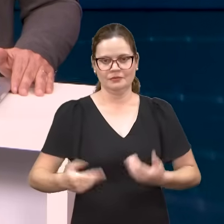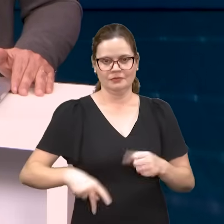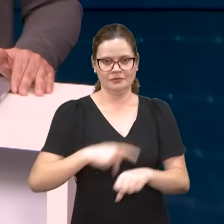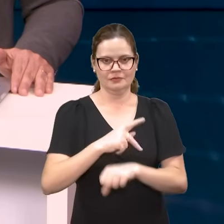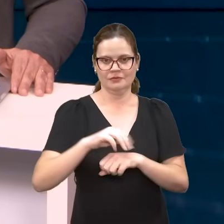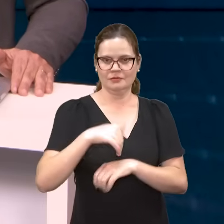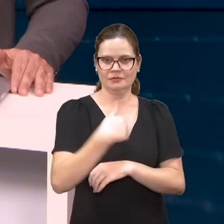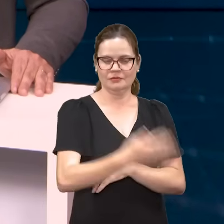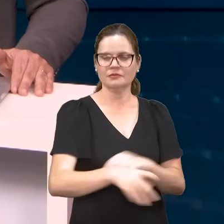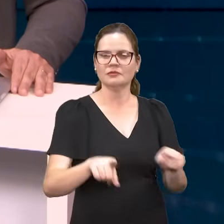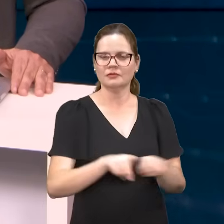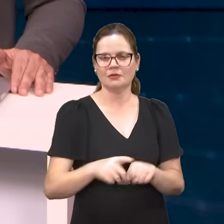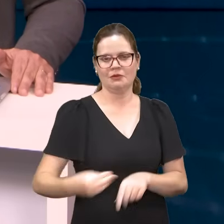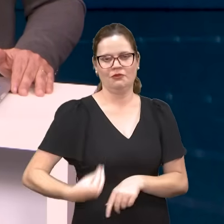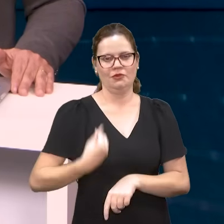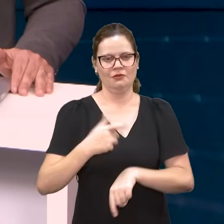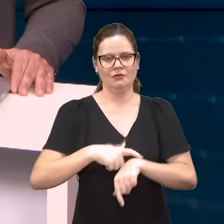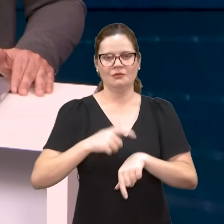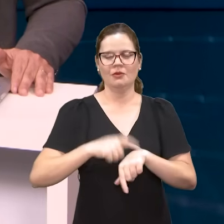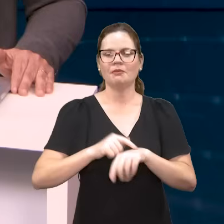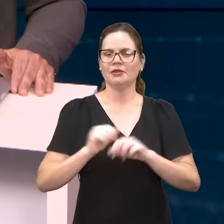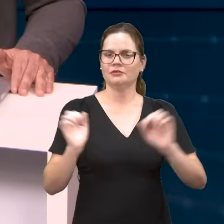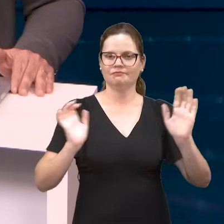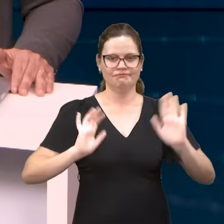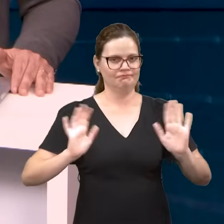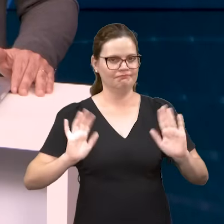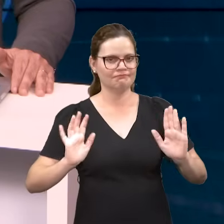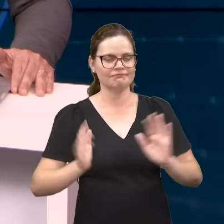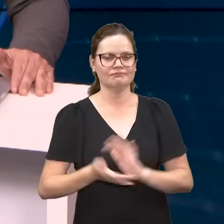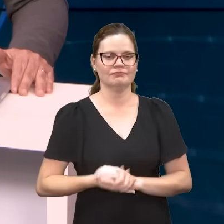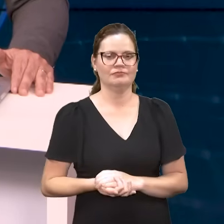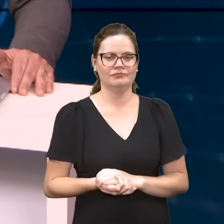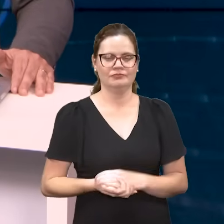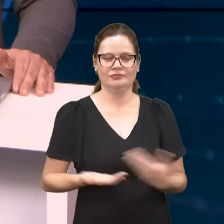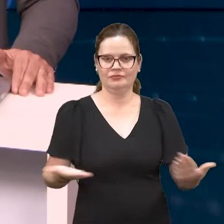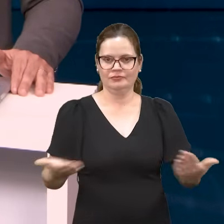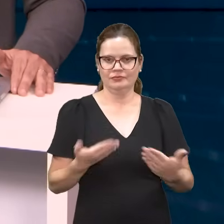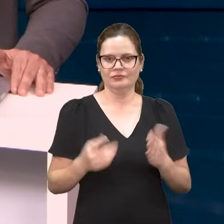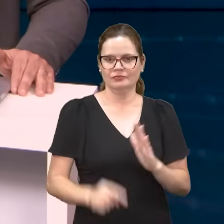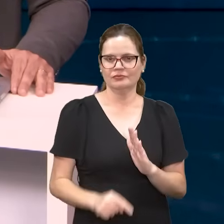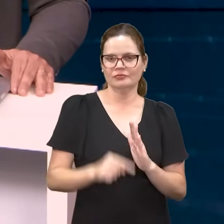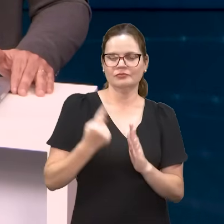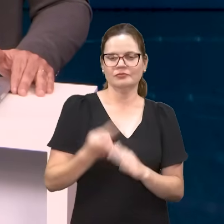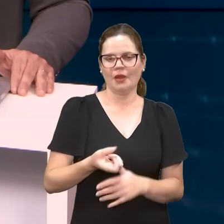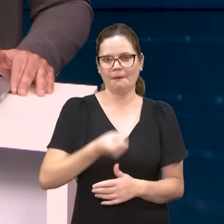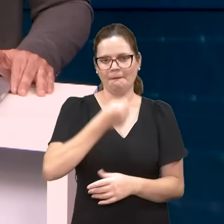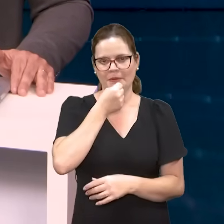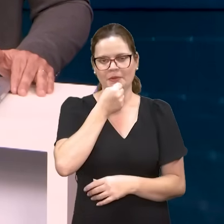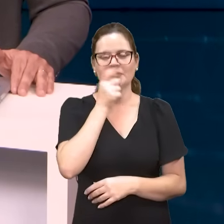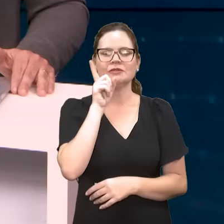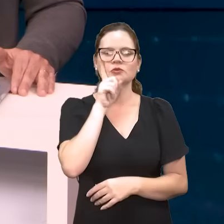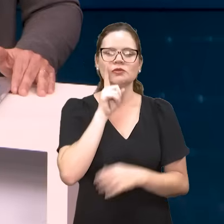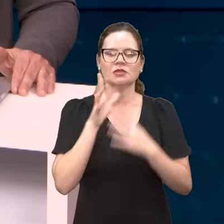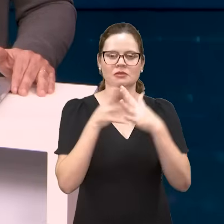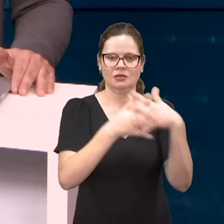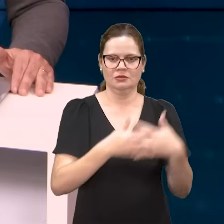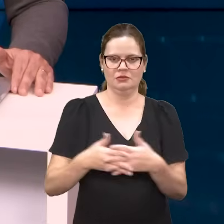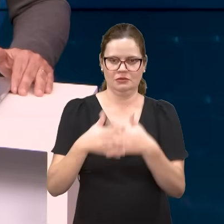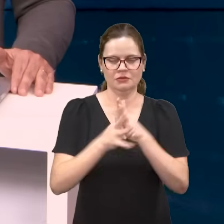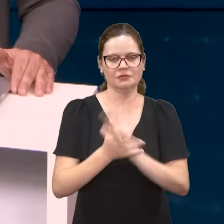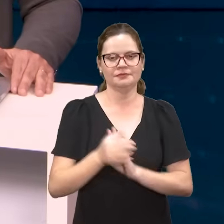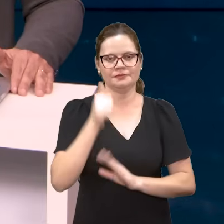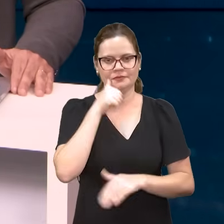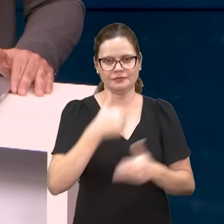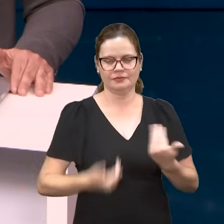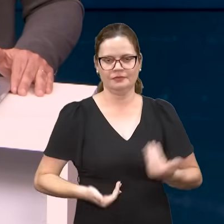exterior que também vivem esse momento de despedida. Vamos falar agora, primeiramente, com a correspondente dos Estados Unidos, a